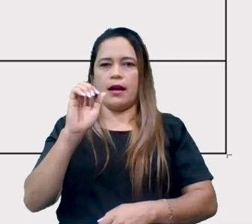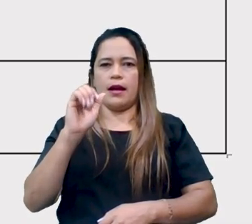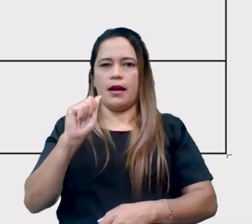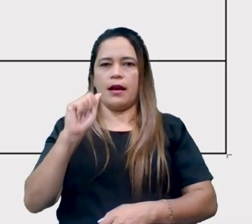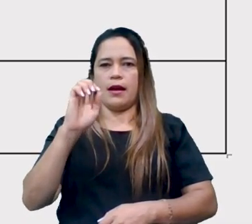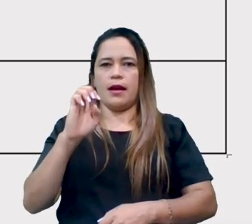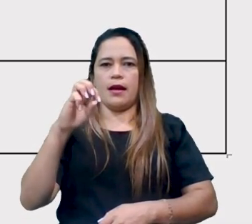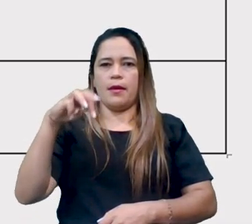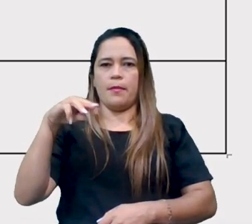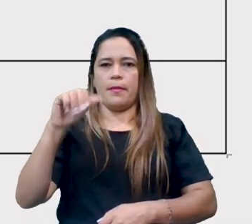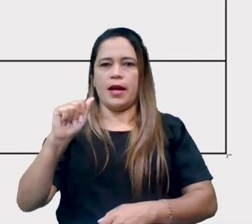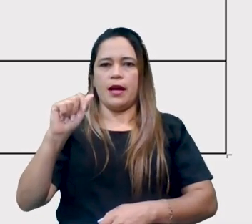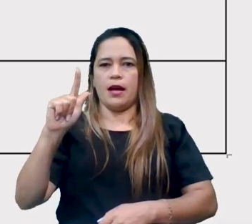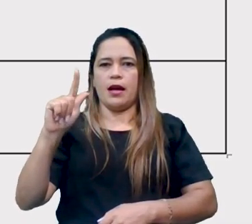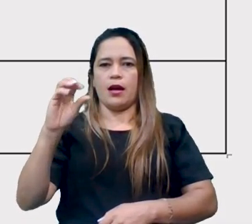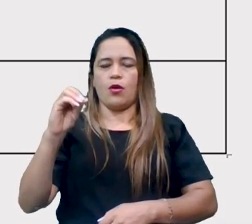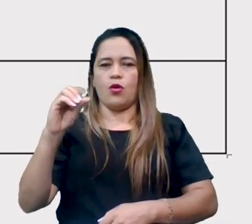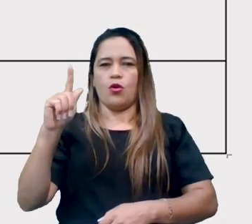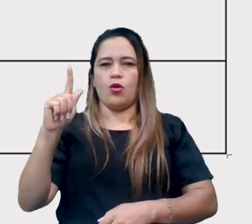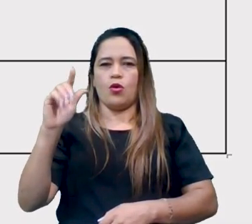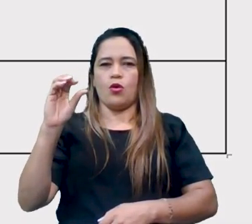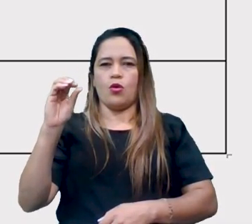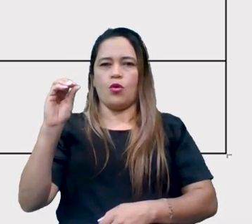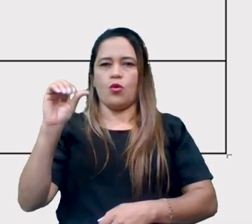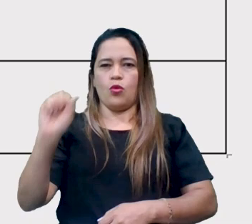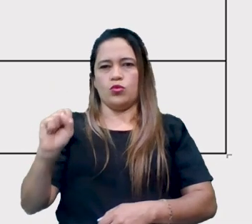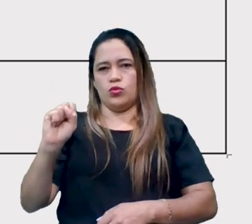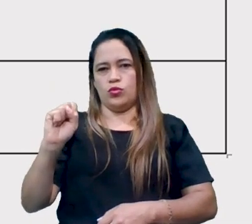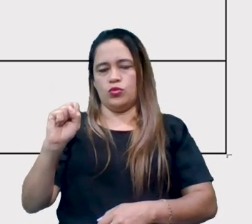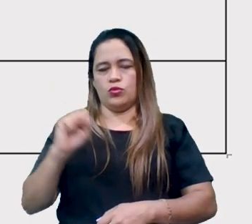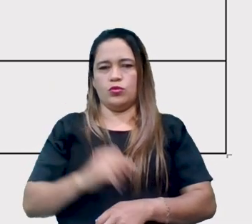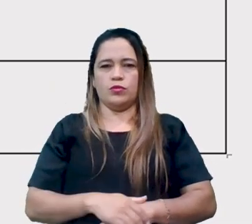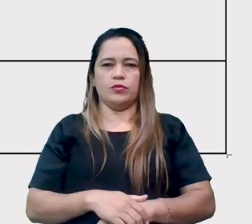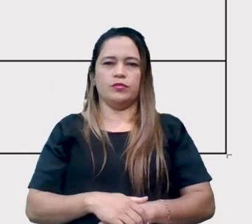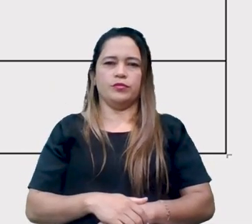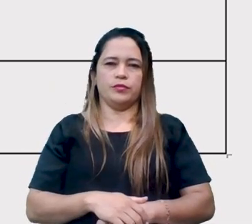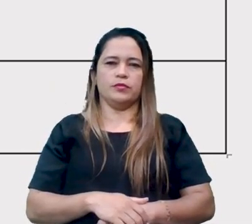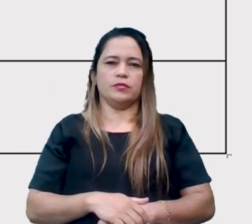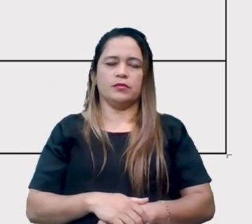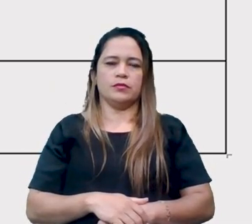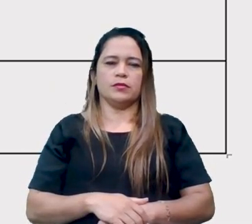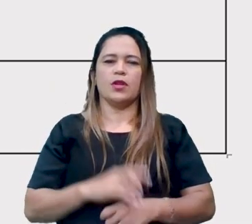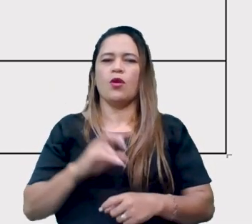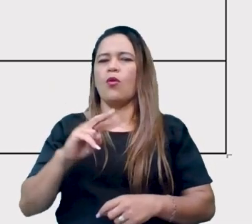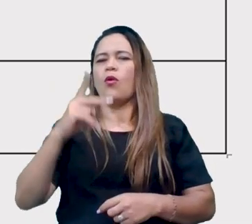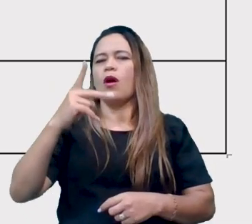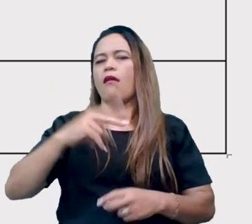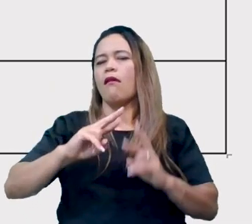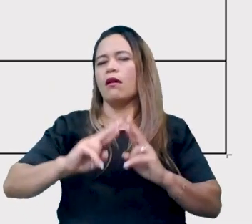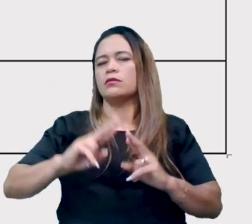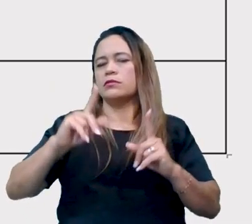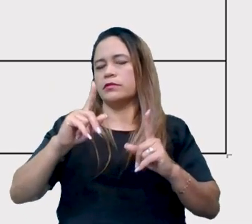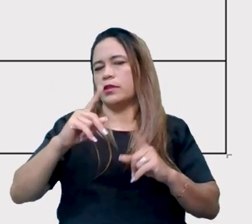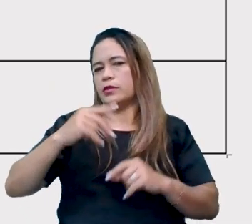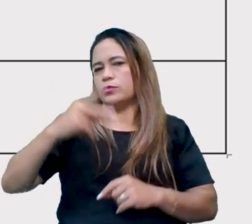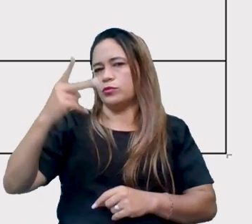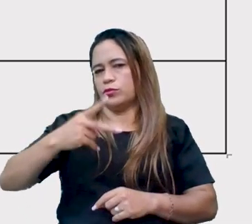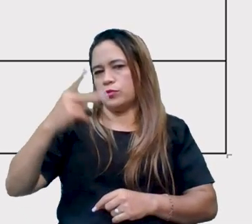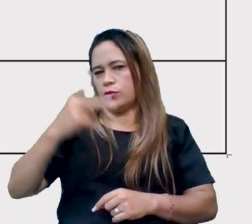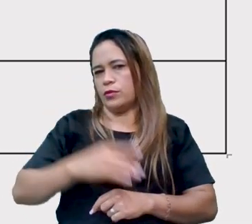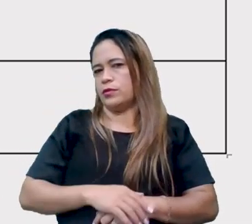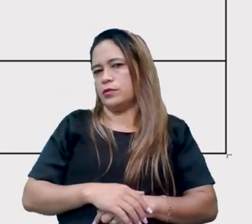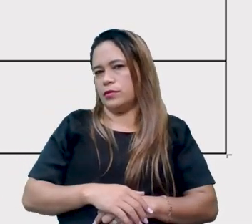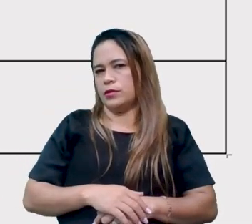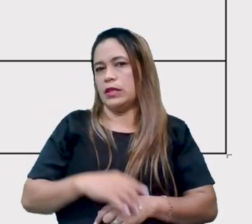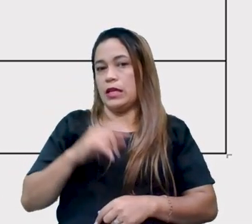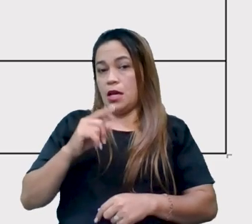Haemococcus. Vou colocar aqui em cima para você, tá? A letra não fica muito bonita não, mas dá para entender. Qual que é a diferença entre a doença do Aedes aegypti e do Haemococcus?